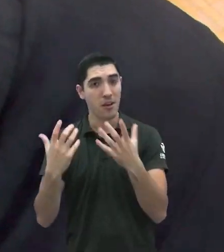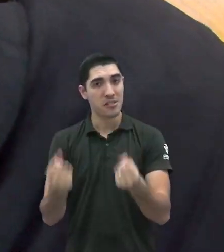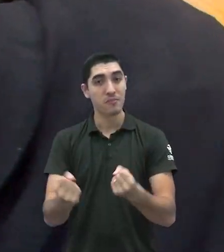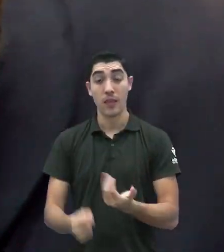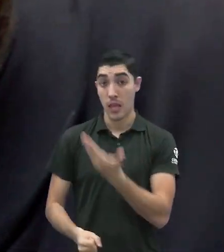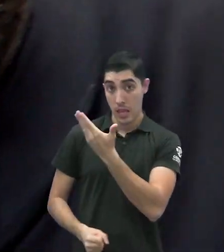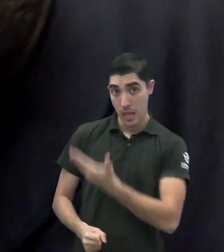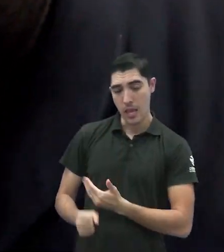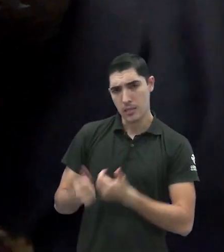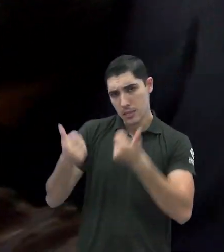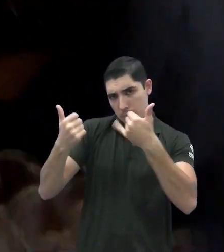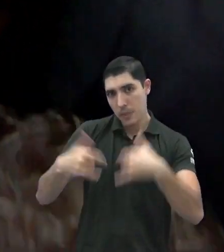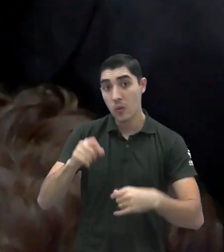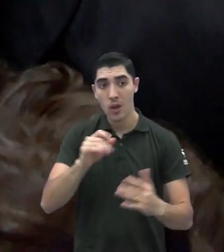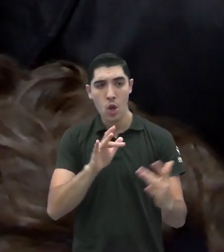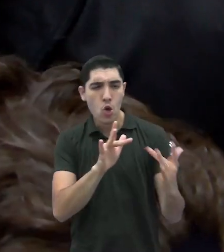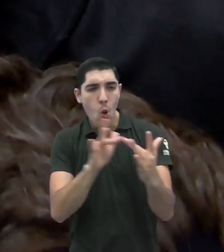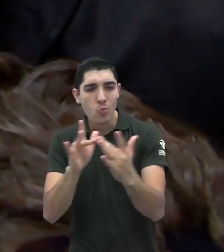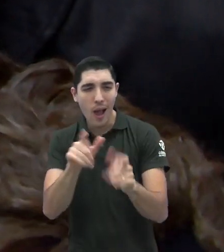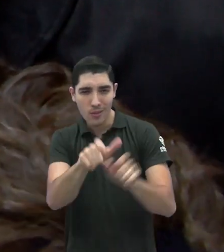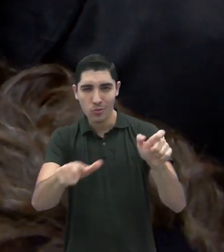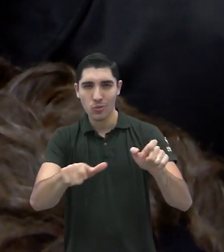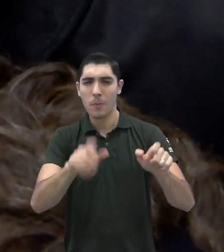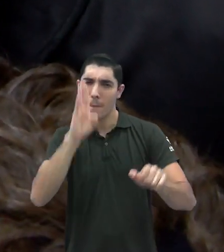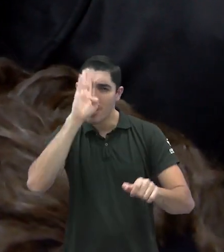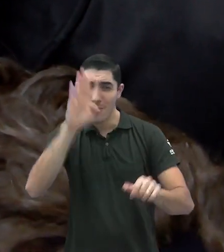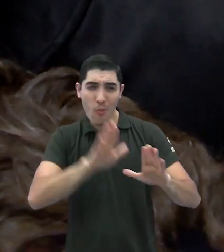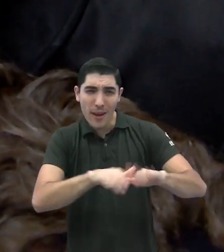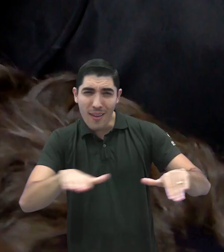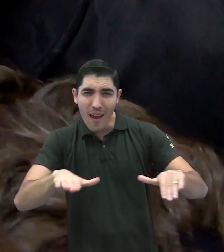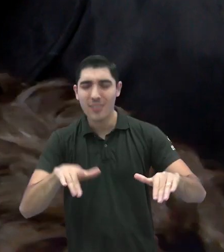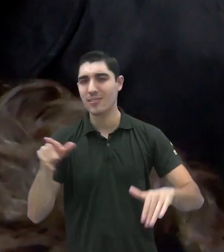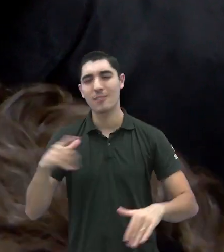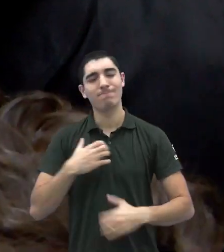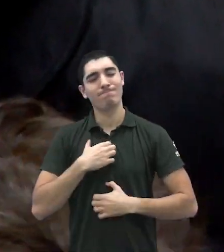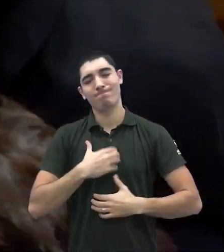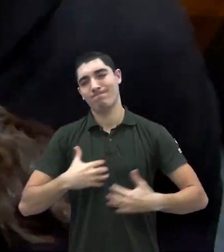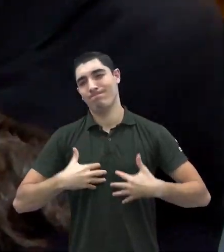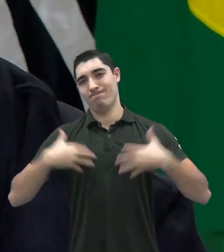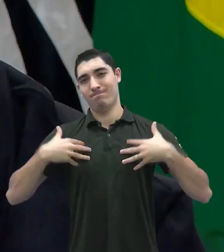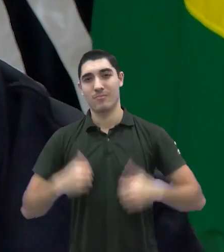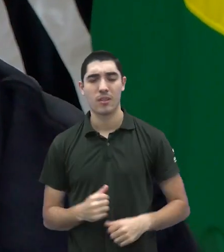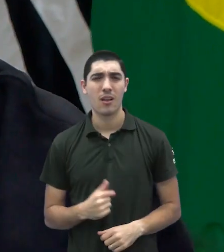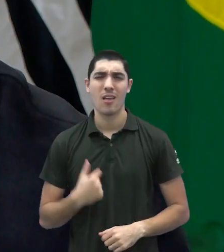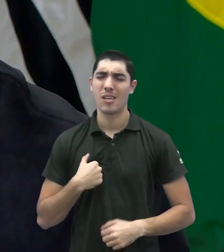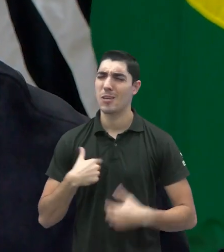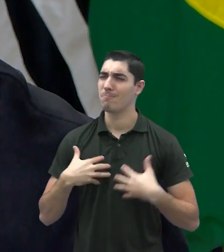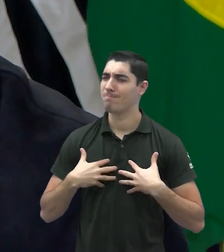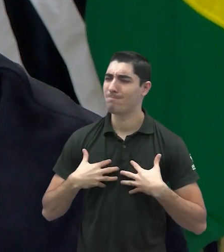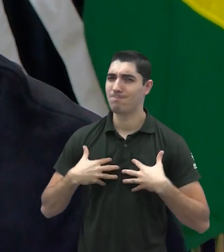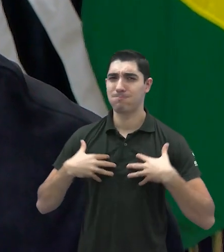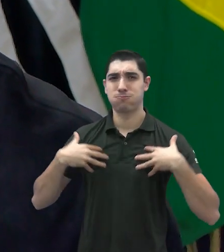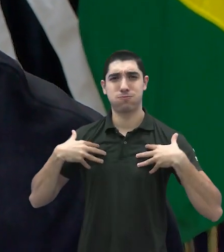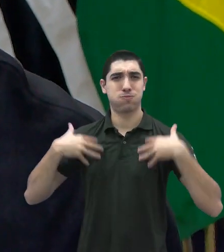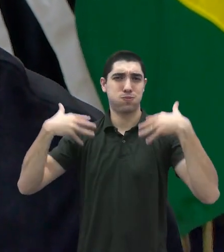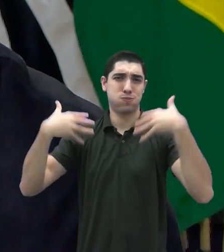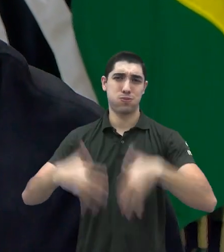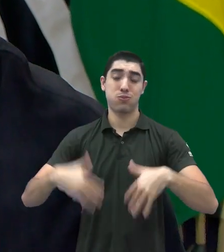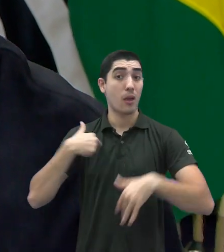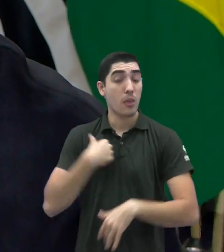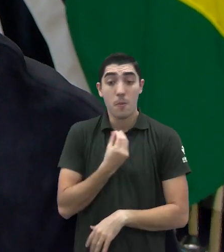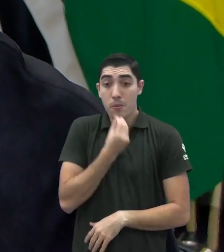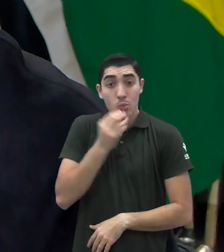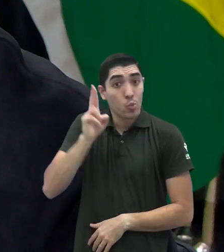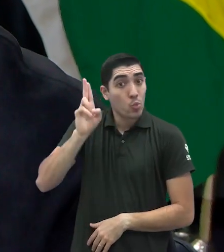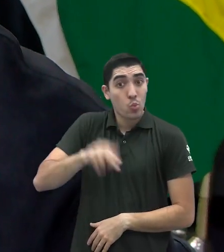ele, o contato com os fãs, principalmente os mais jovens, é recompensador. Cara, é gratificante demais. Eu nunca tive